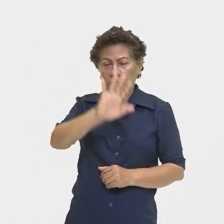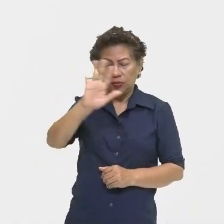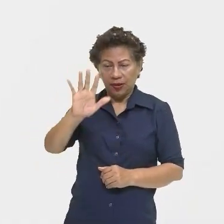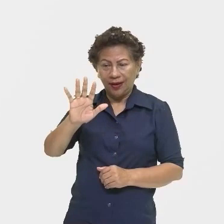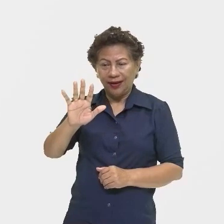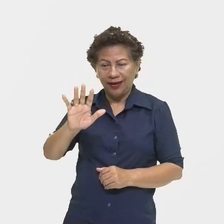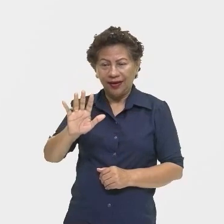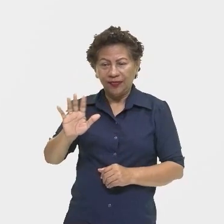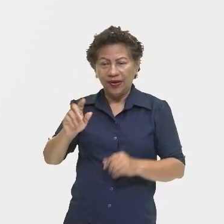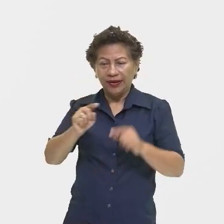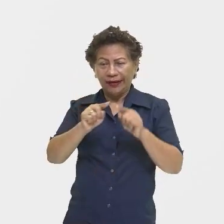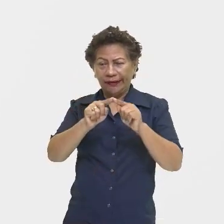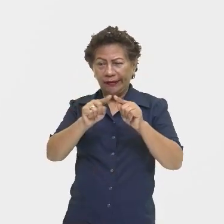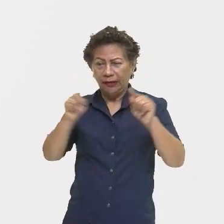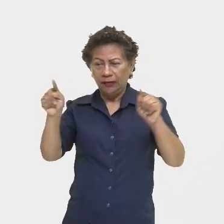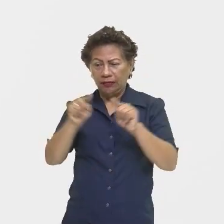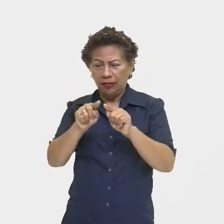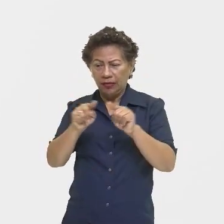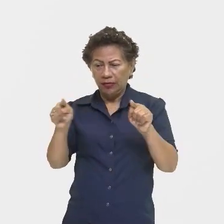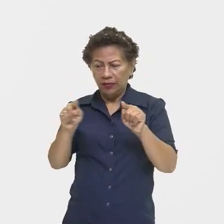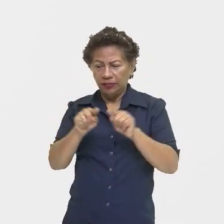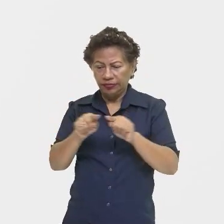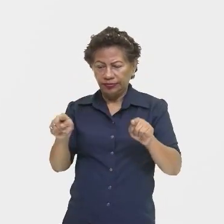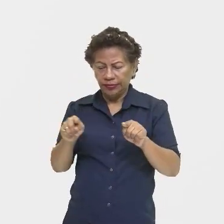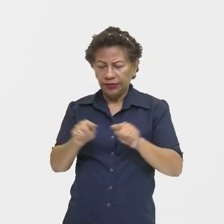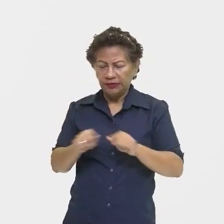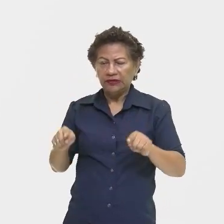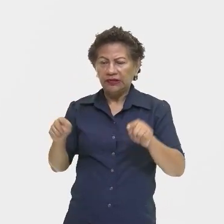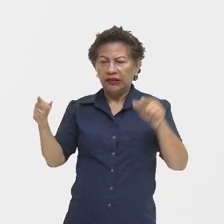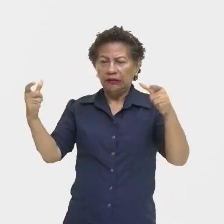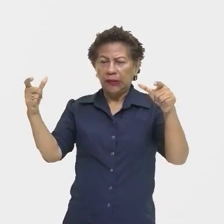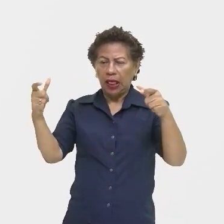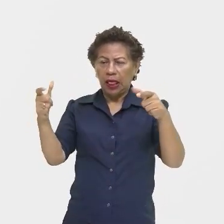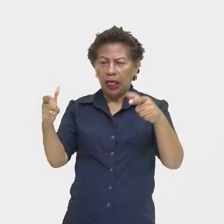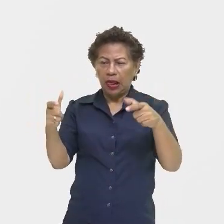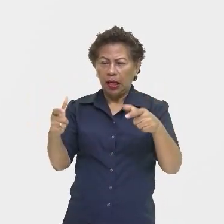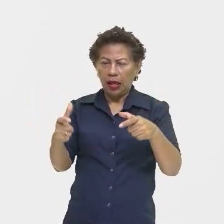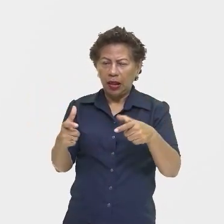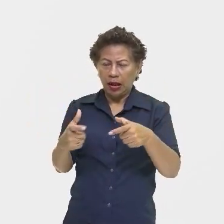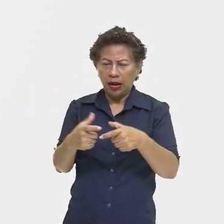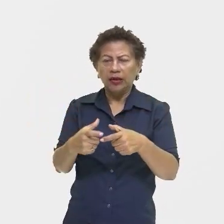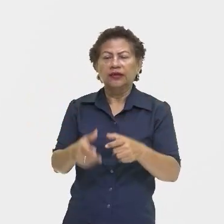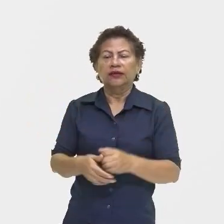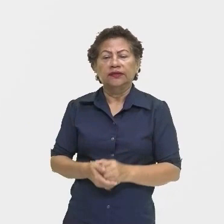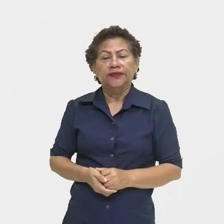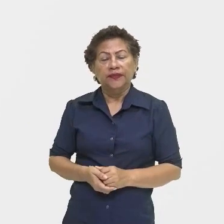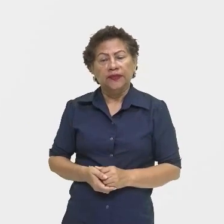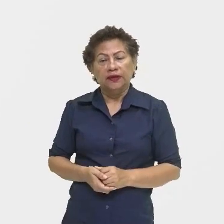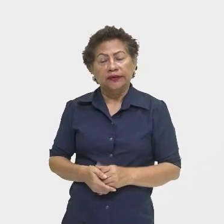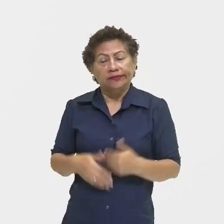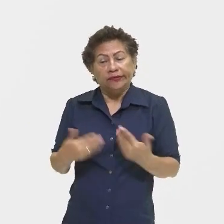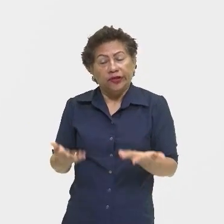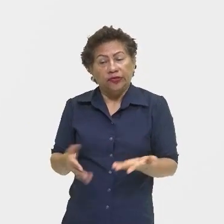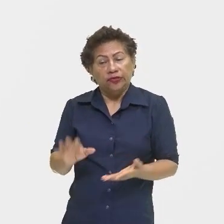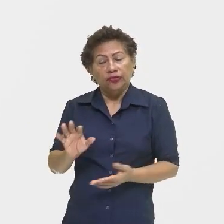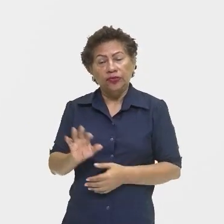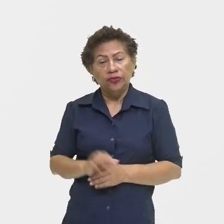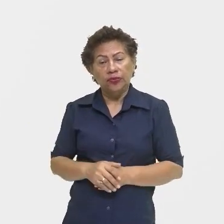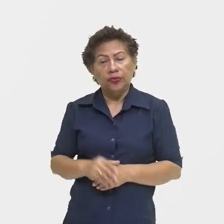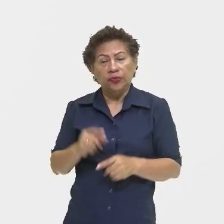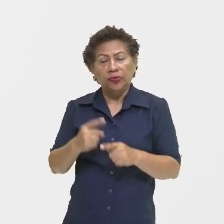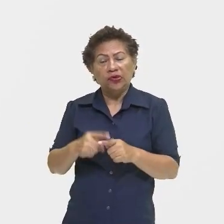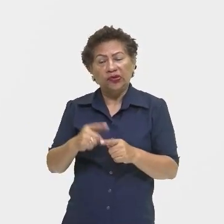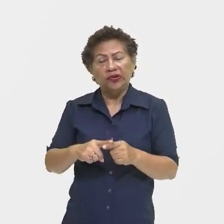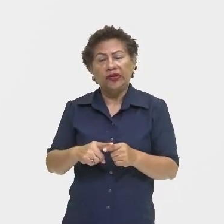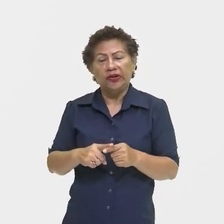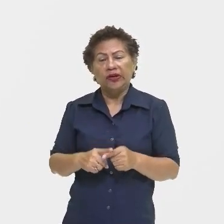diminuíram, mas a gente vai perceber, gente, que não é apenas na questão do transporte, né? No desenvolvimento do transporte,